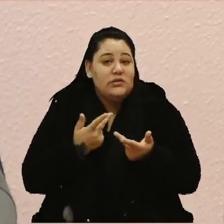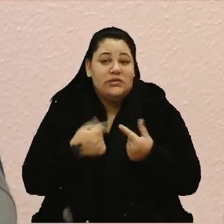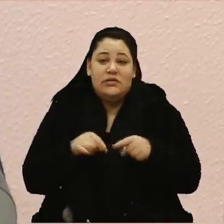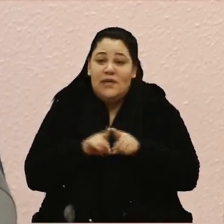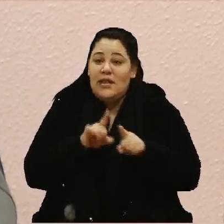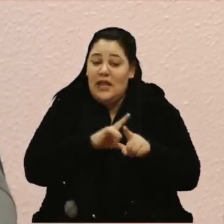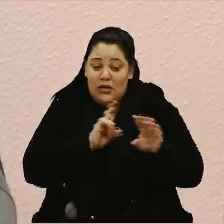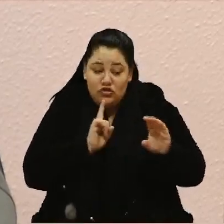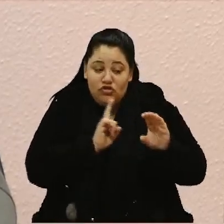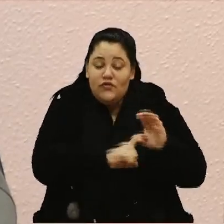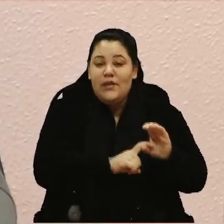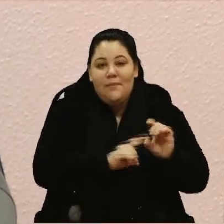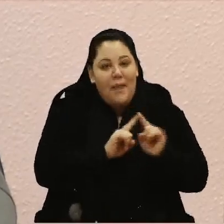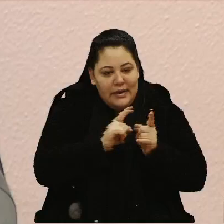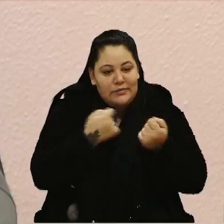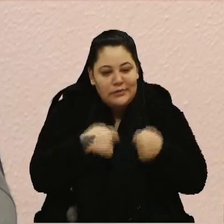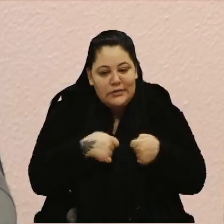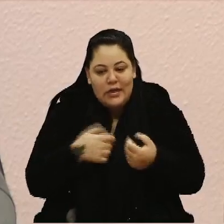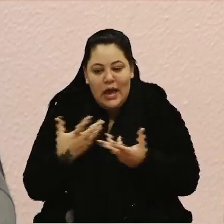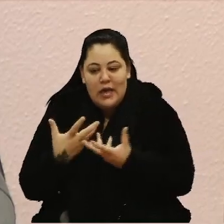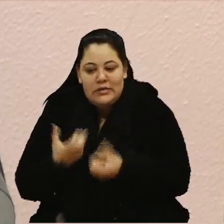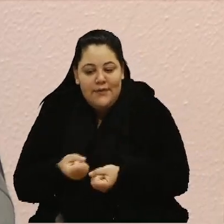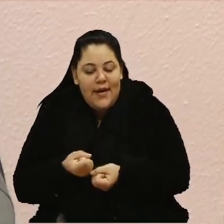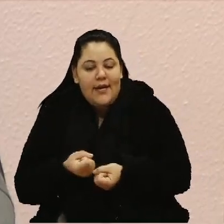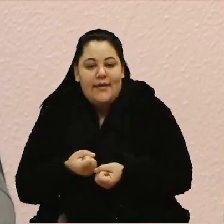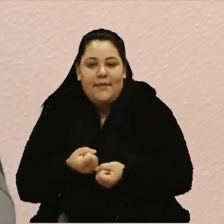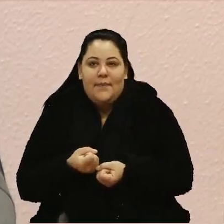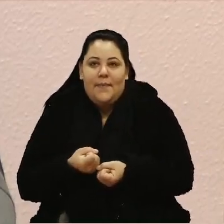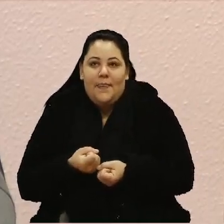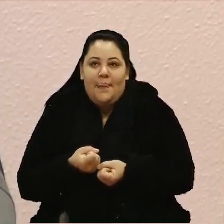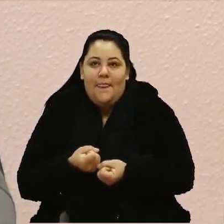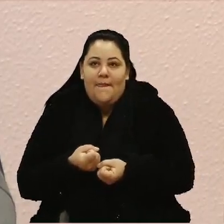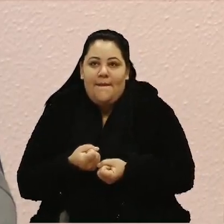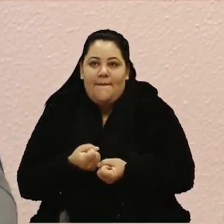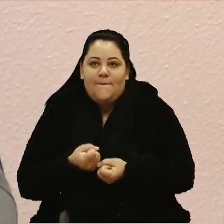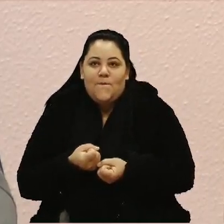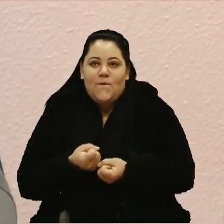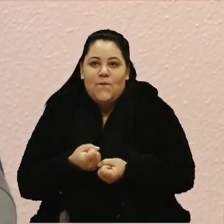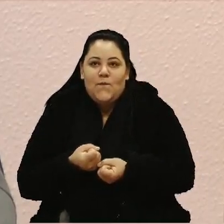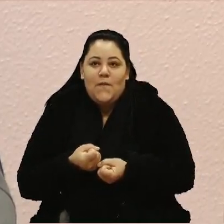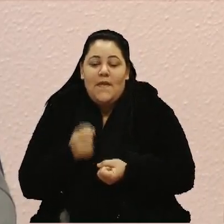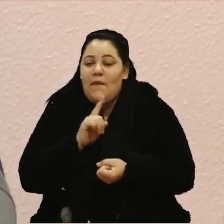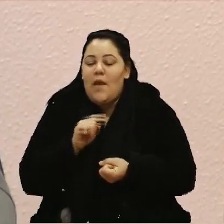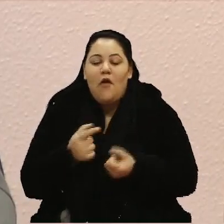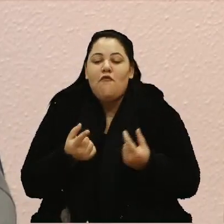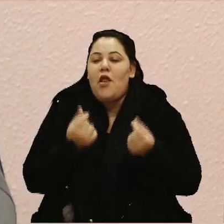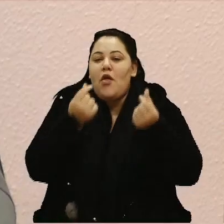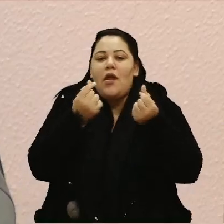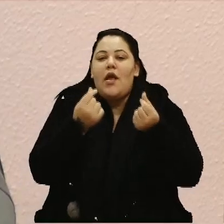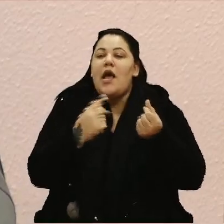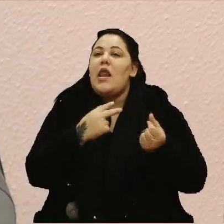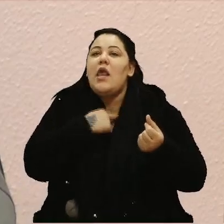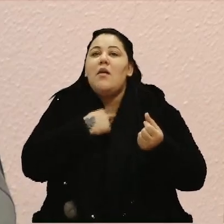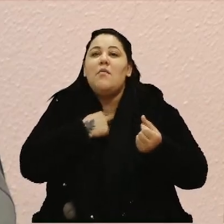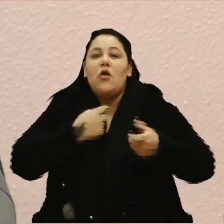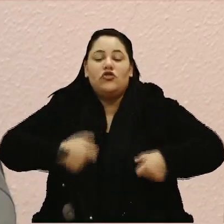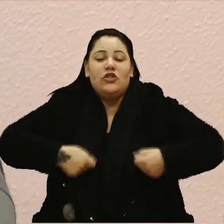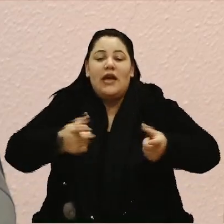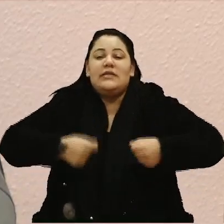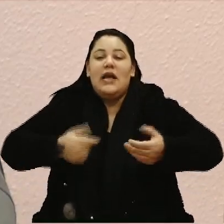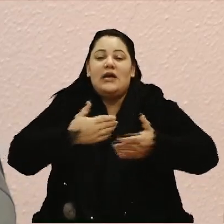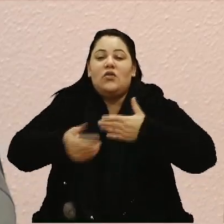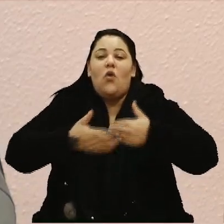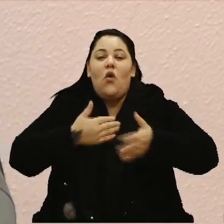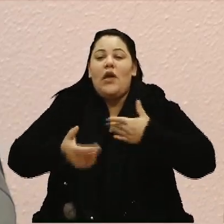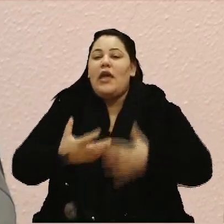paguem, elas precisam receber. Portanto, é um ressarcimento e não um valor que elas vão poder gastar da forma como acharem melhor, porque, inclusive,